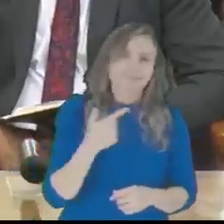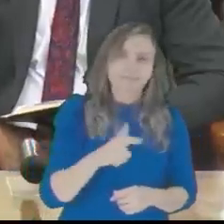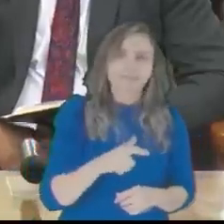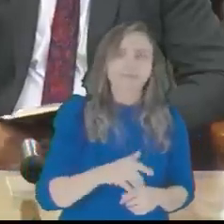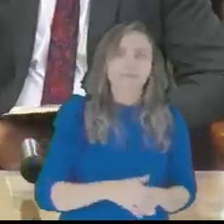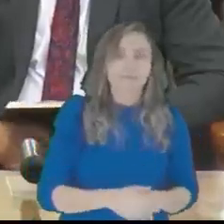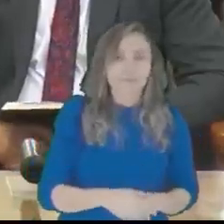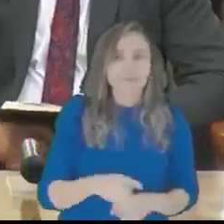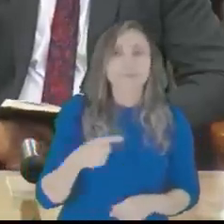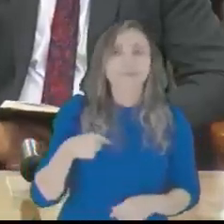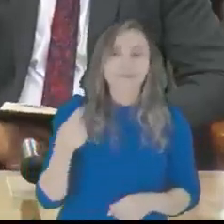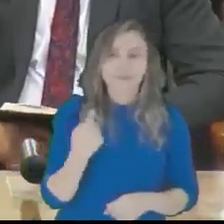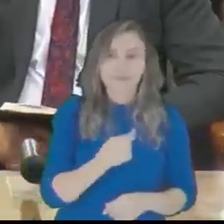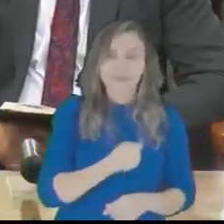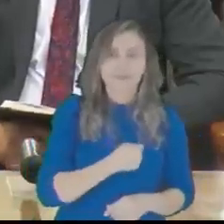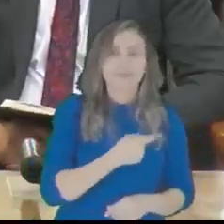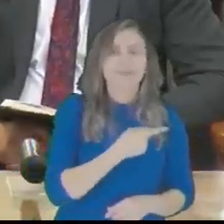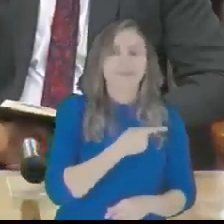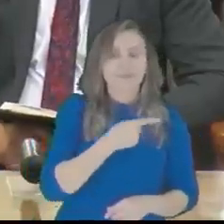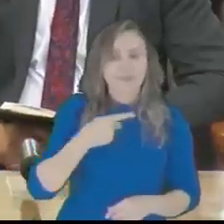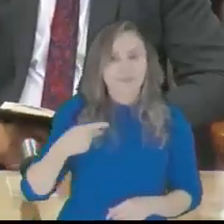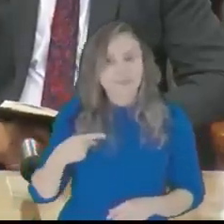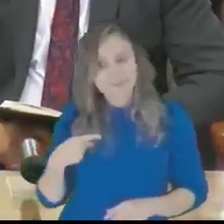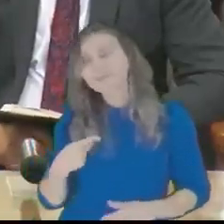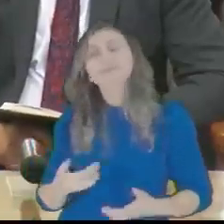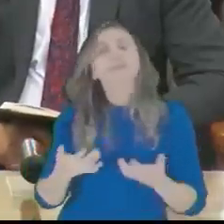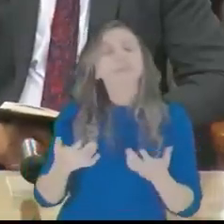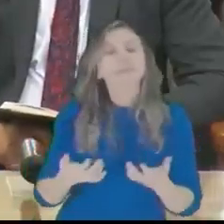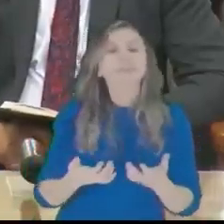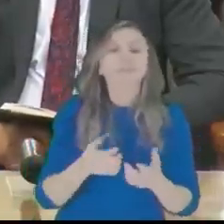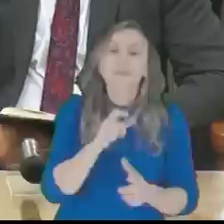a gente que é pastor, a gente quer que o povo tenha juízo.